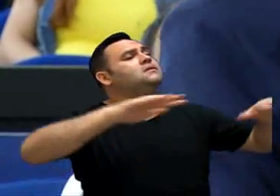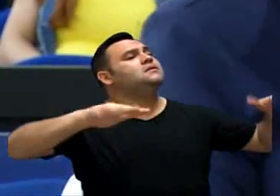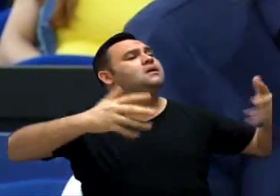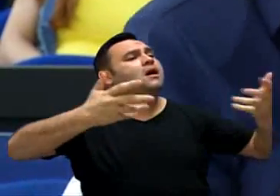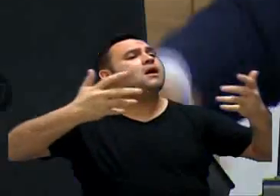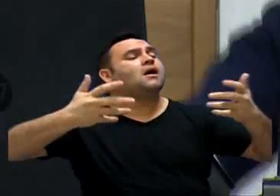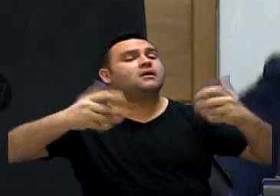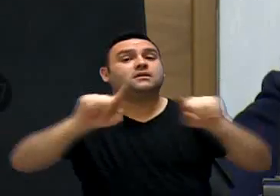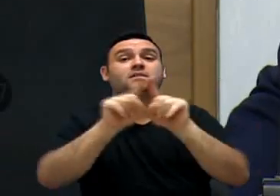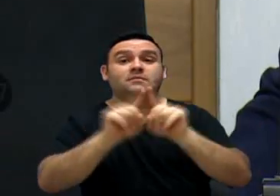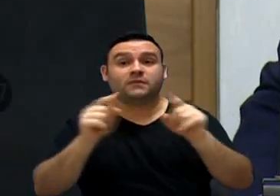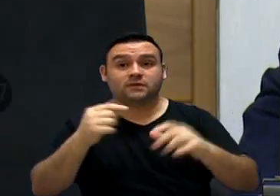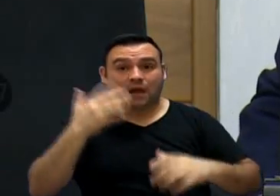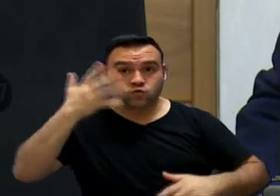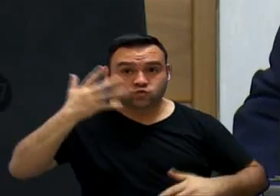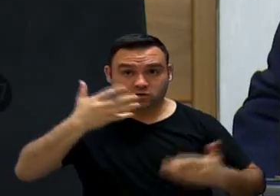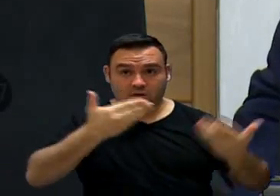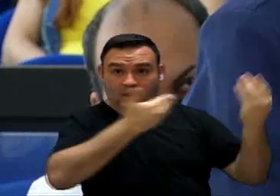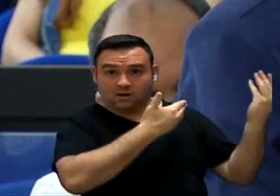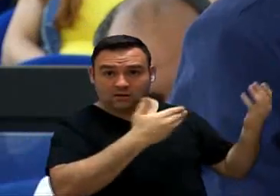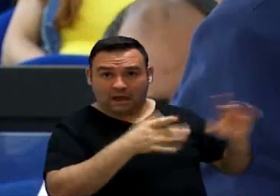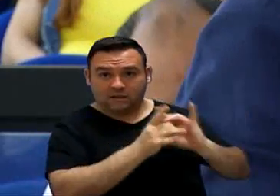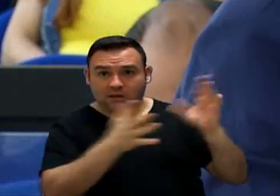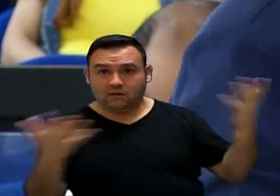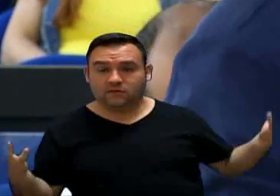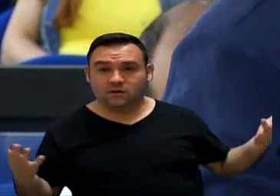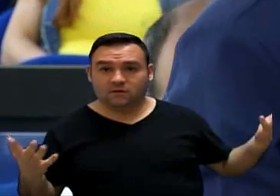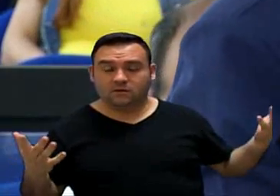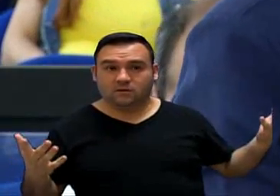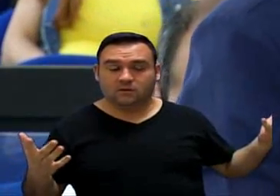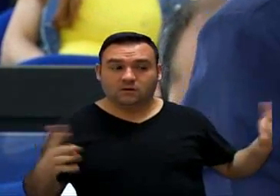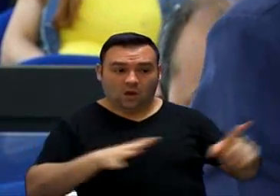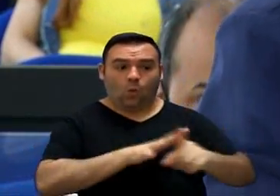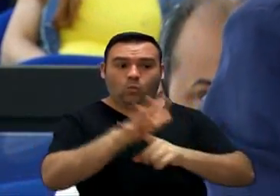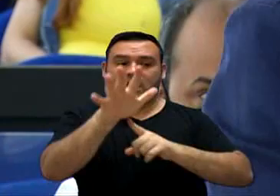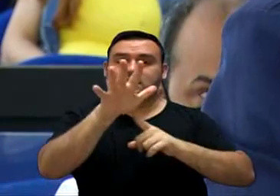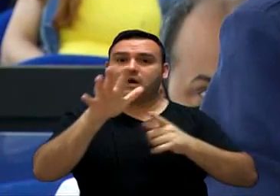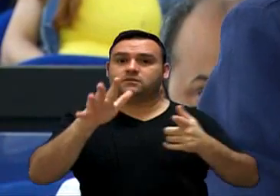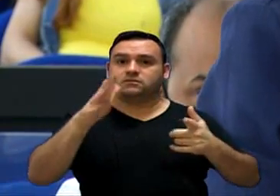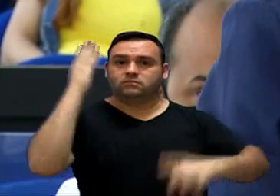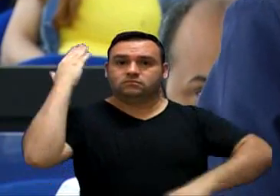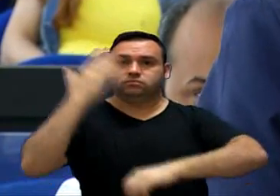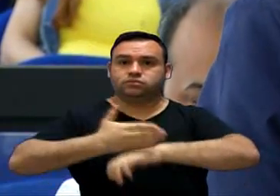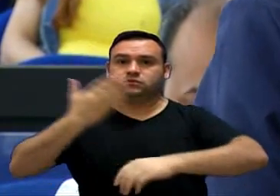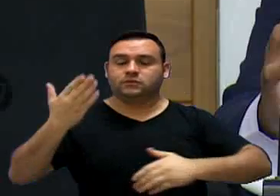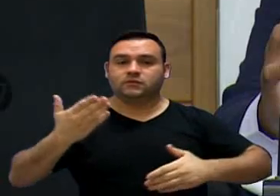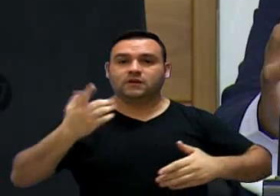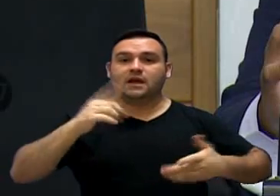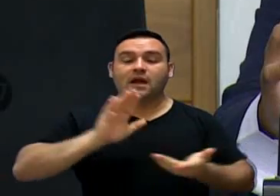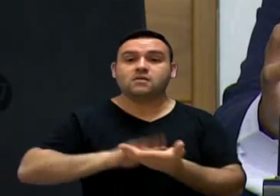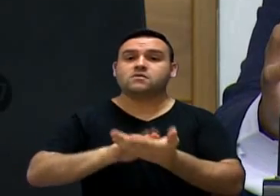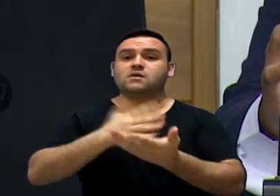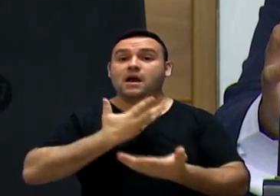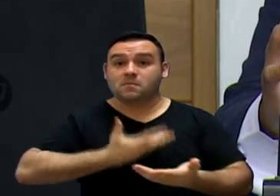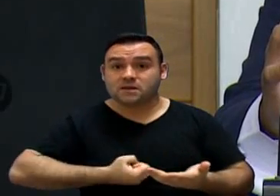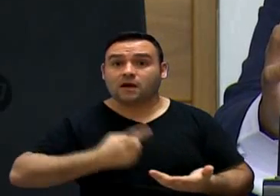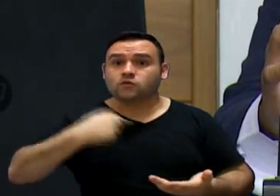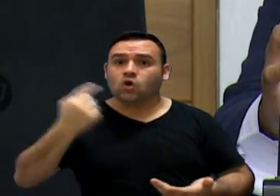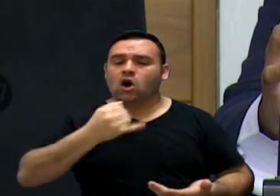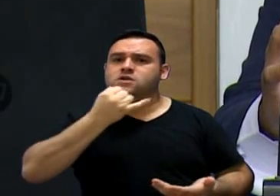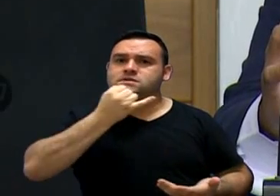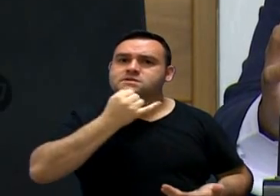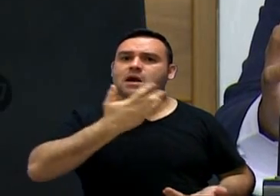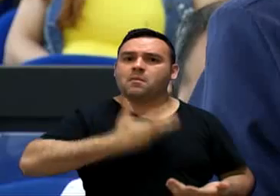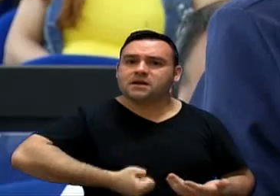Podia concluir, vereador. Só vai garantir a palavra das pessoas hoje aqui, ou o plenário vai interferir? Mas é um voto de congratulações, de pesar, não, ou de pesar,